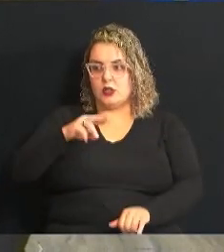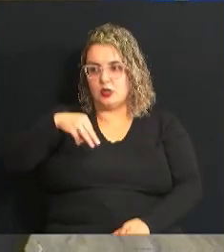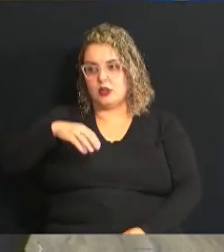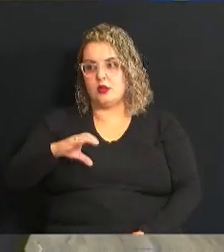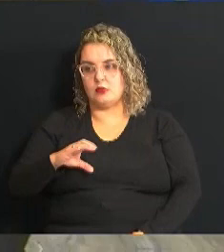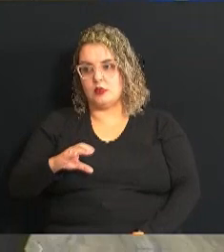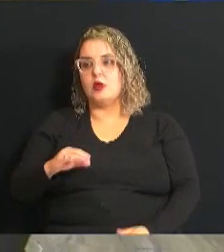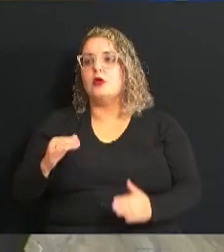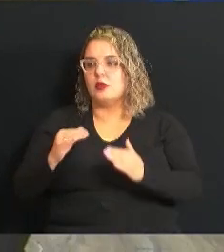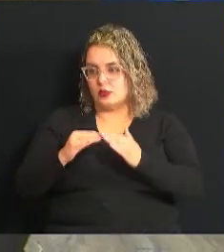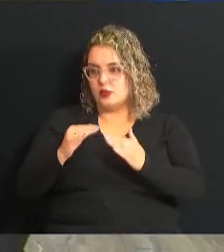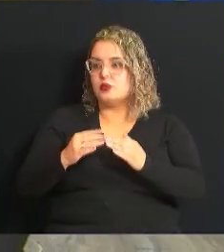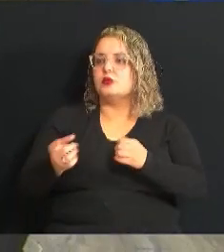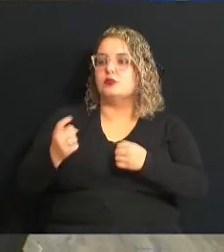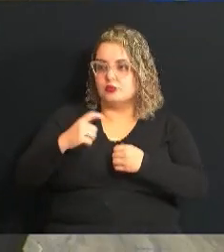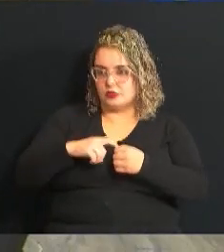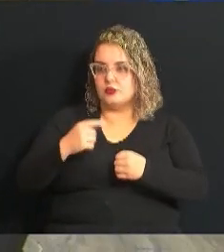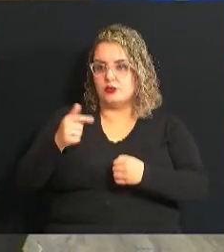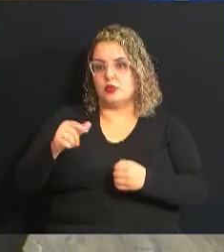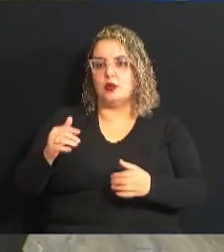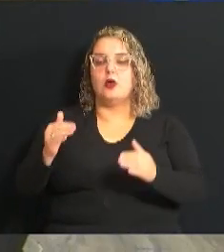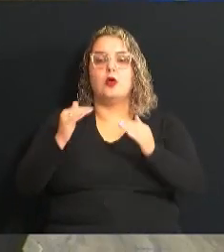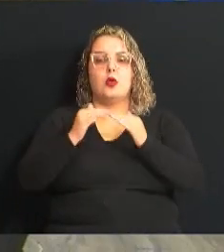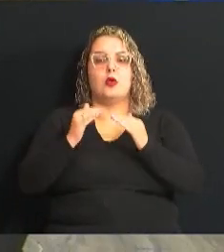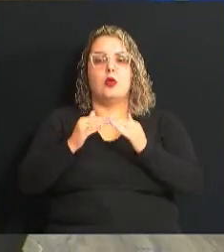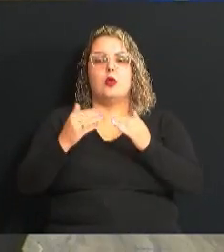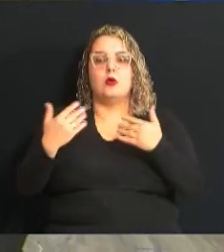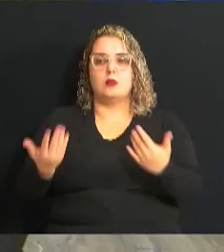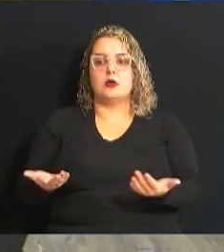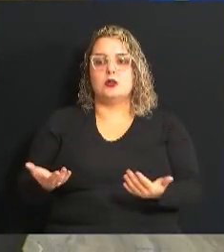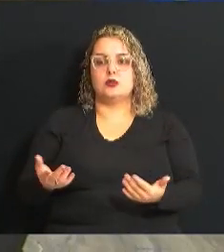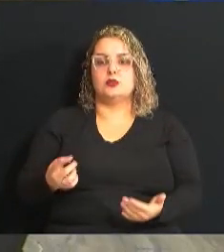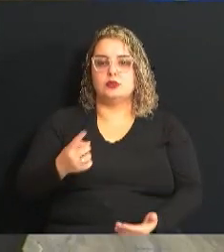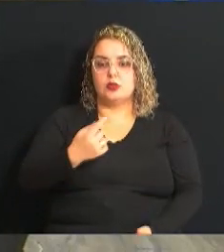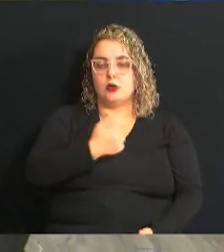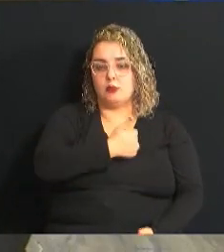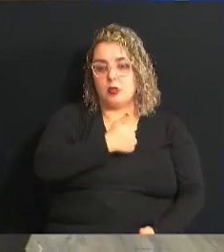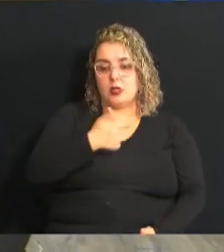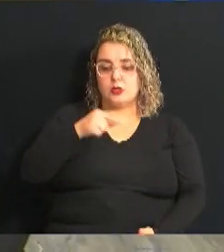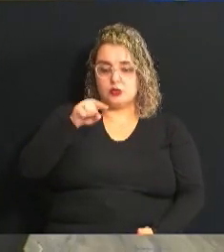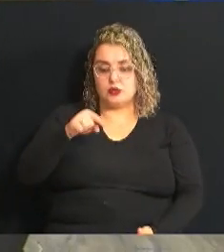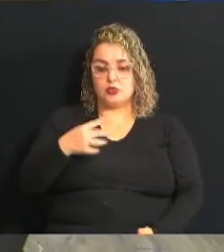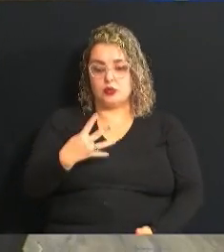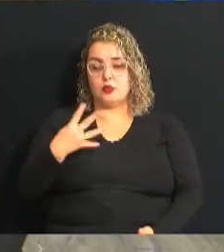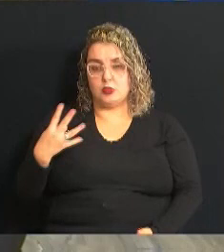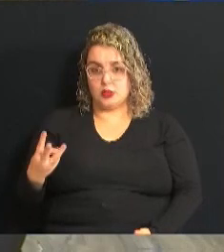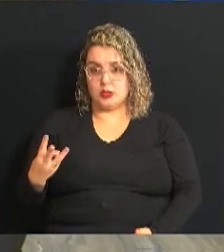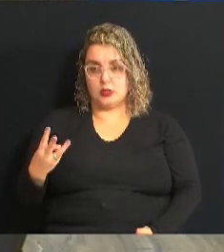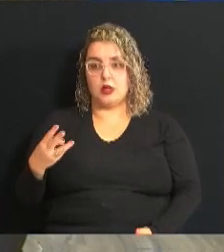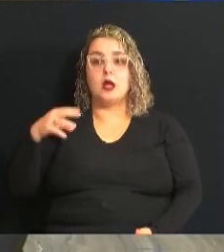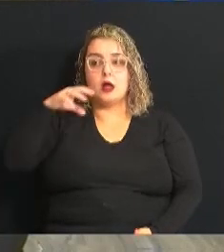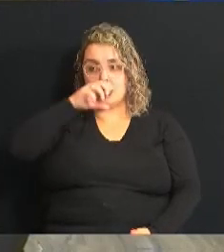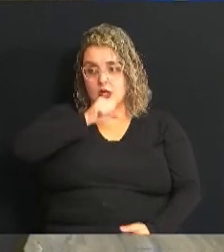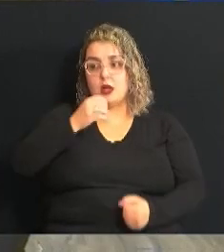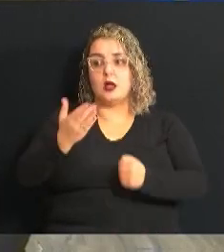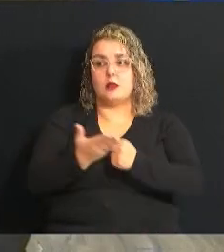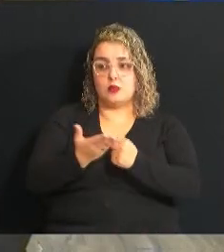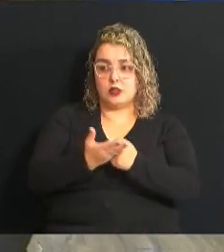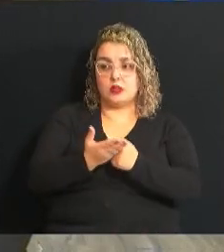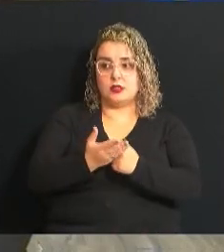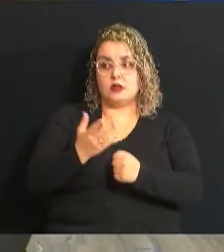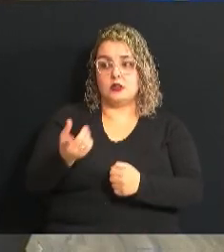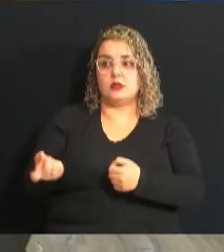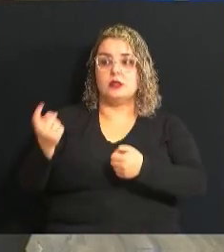Combinado, daqui a pouquinho eu estou de volta. Combinado então, Mirna Abreu. 12h43, vamos fazer o seguinte, rápido intervalo e